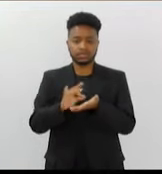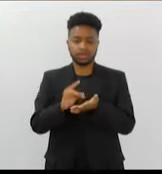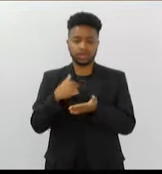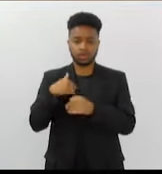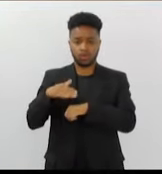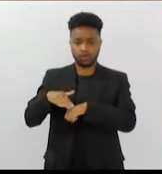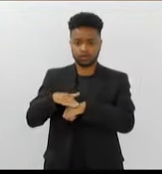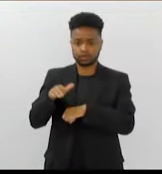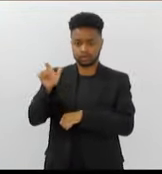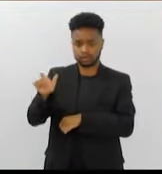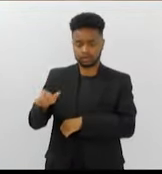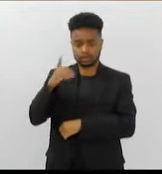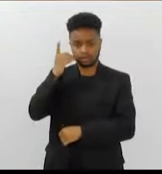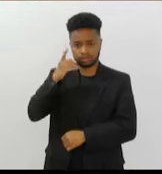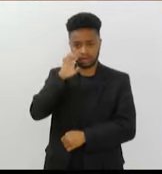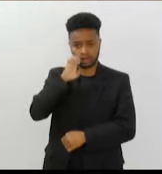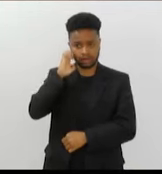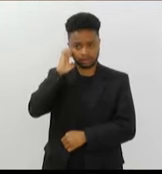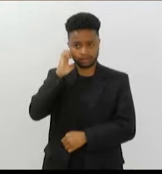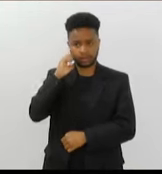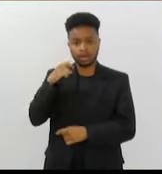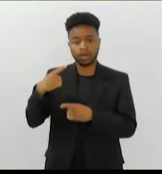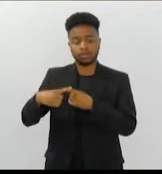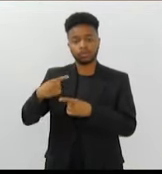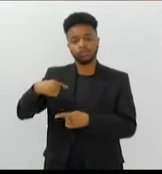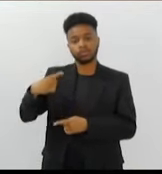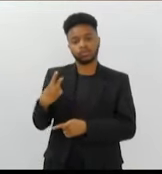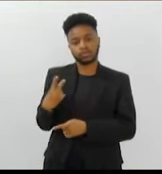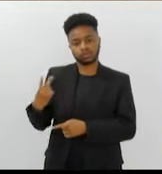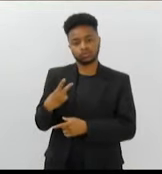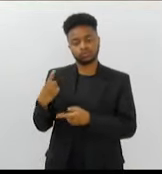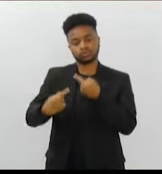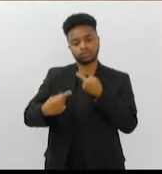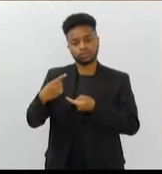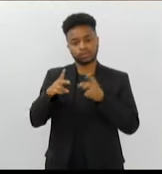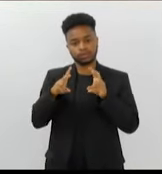aqui com a autora, com a deputada Élica. Quando a gente discutiu essa matéria na CCJ,